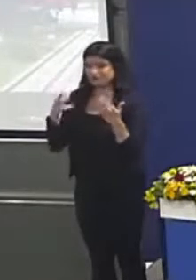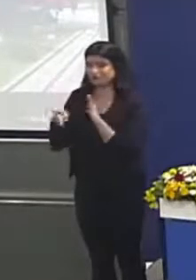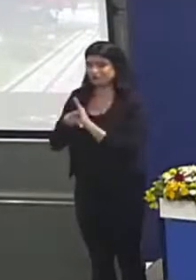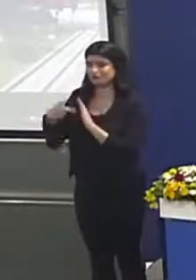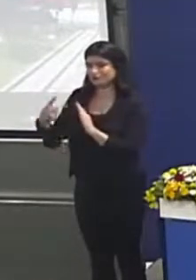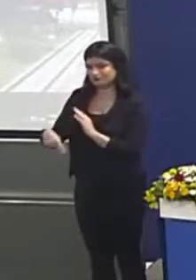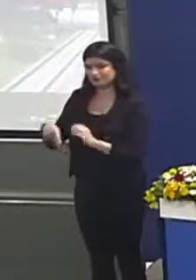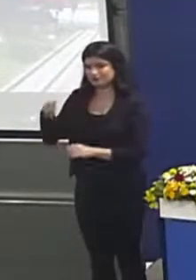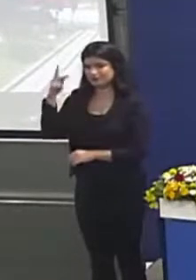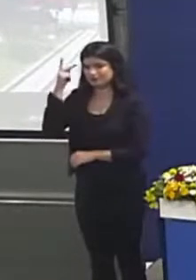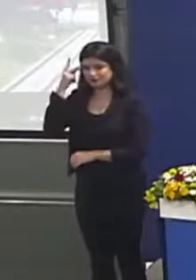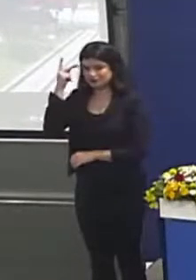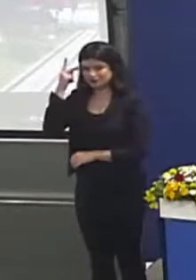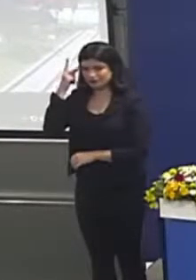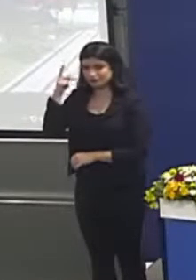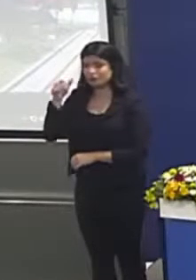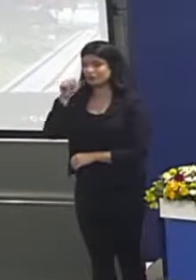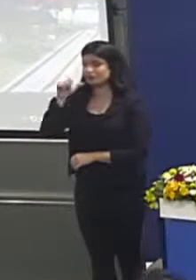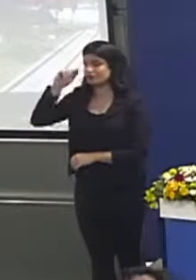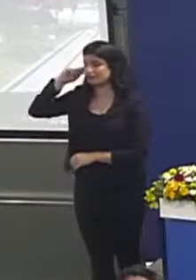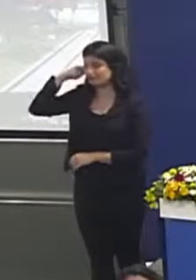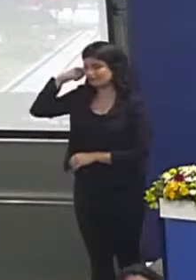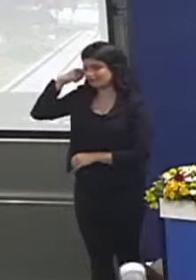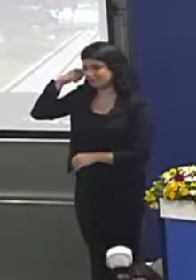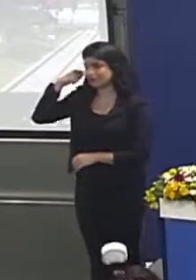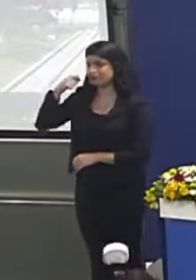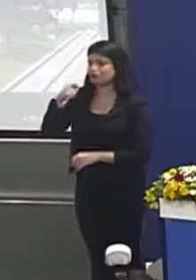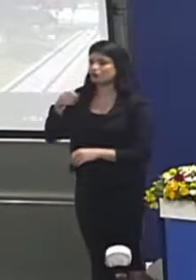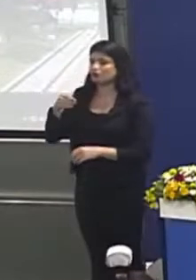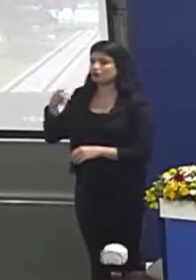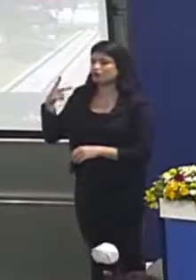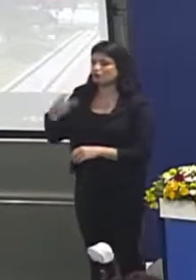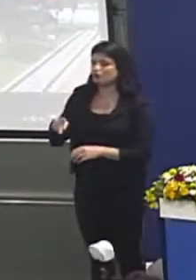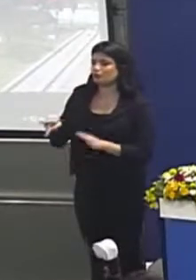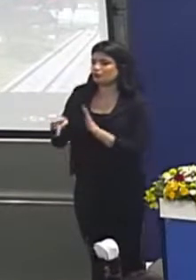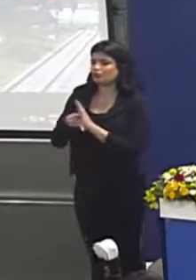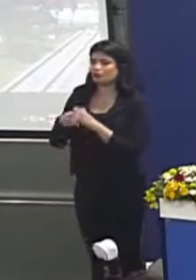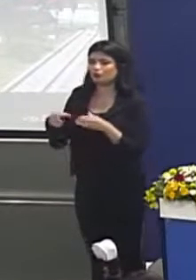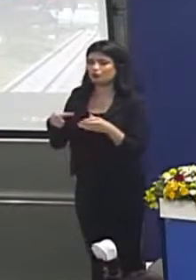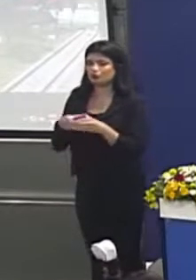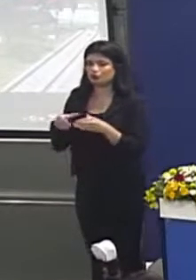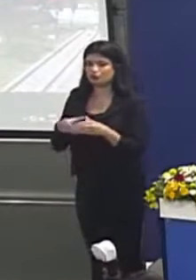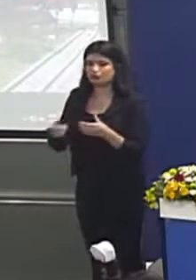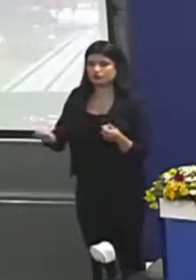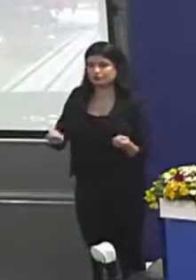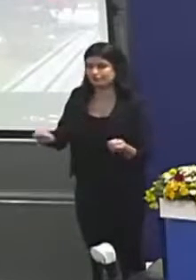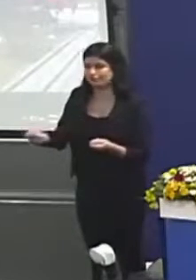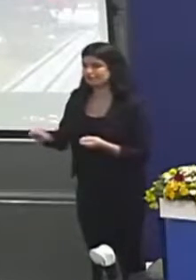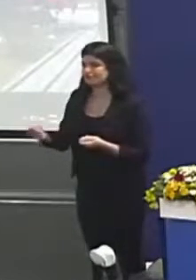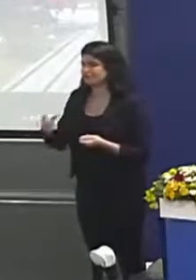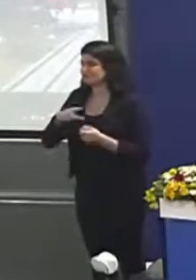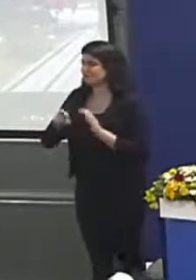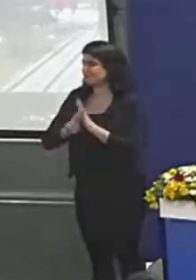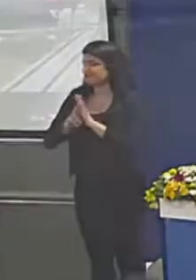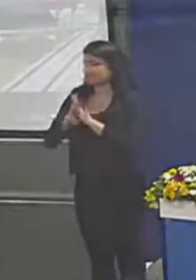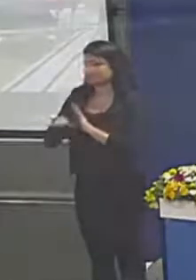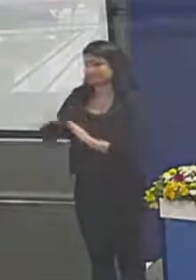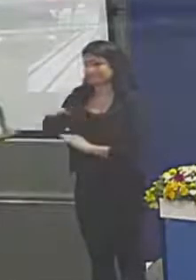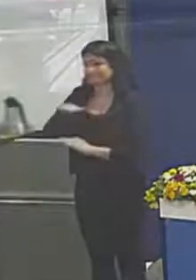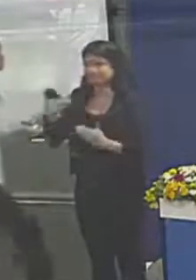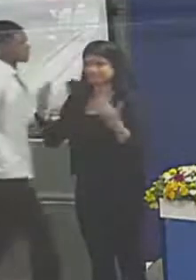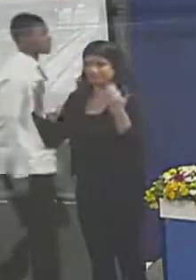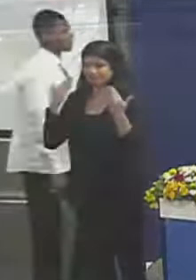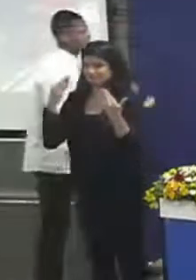São Paulo, uma mulher preta que preside esse grupo, que está aí à frente do maior Conselho Regional